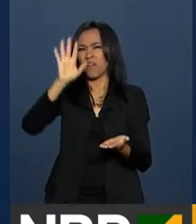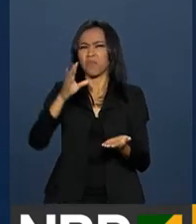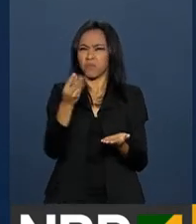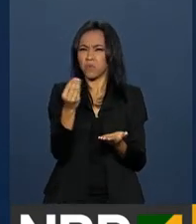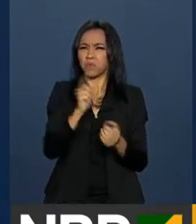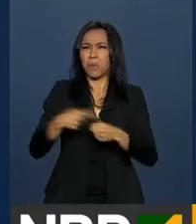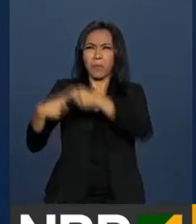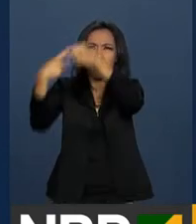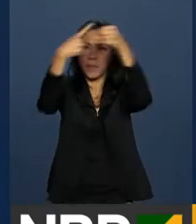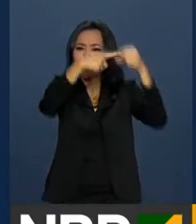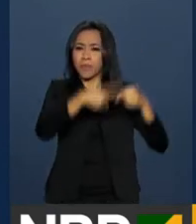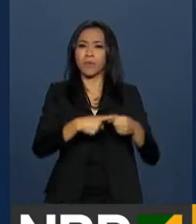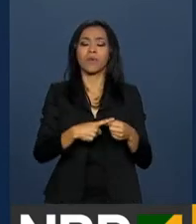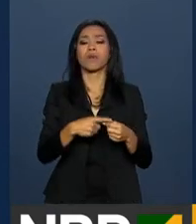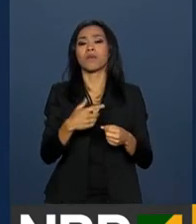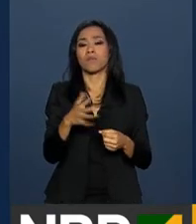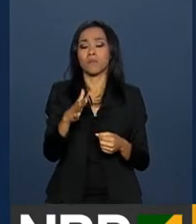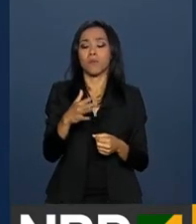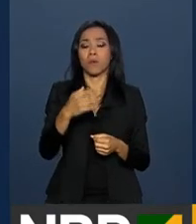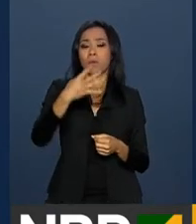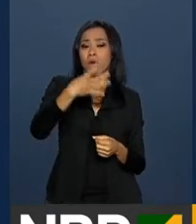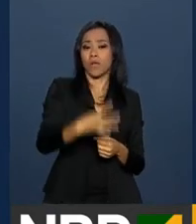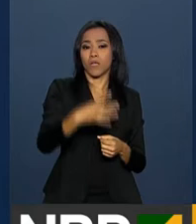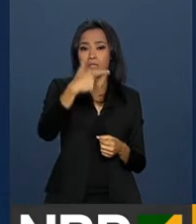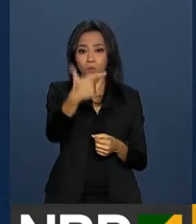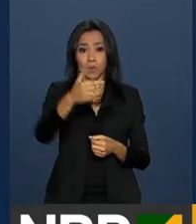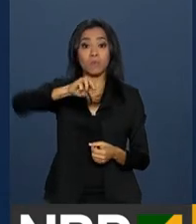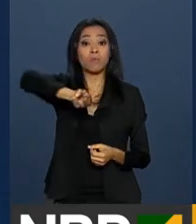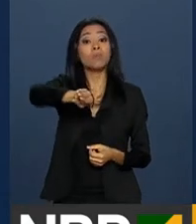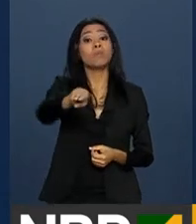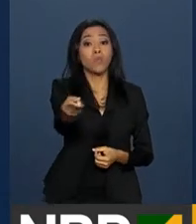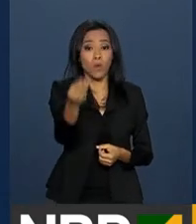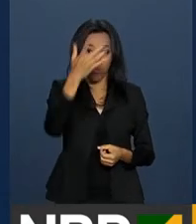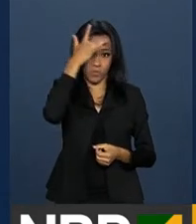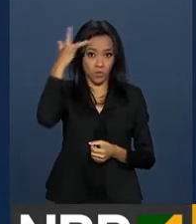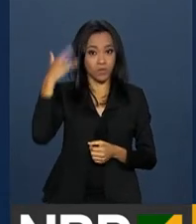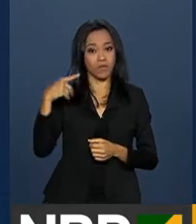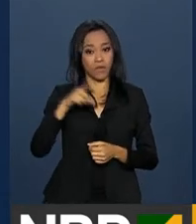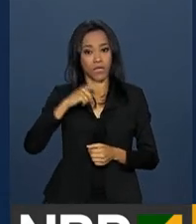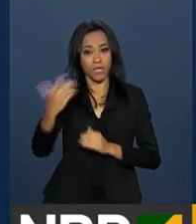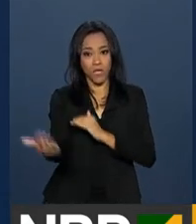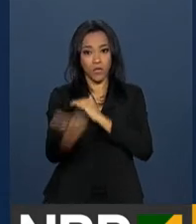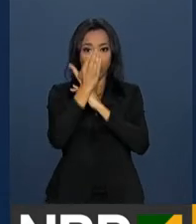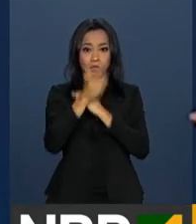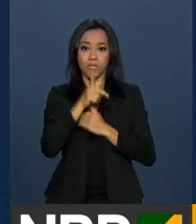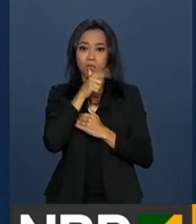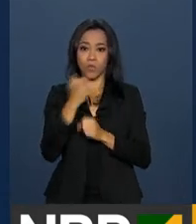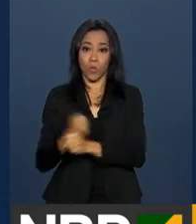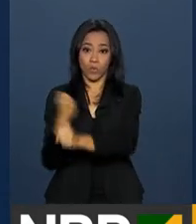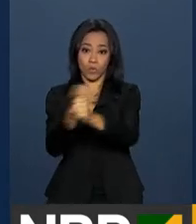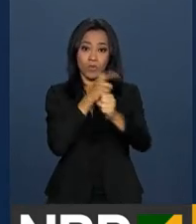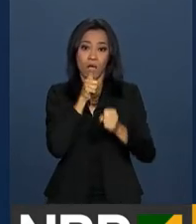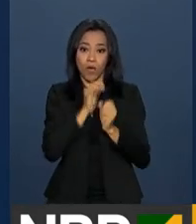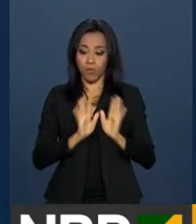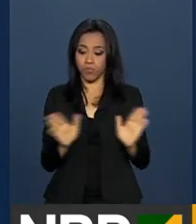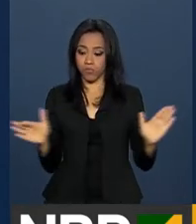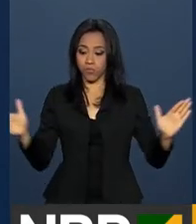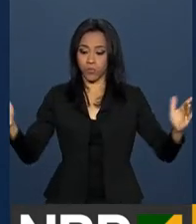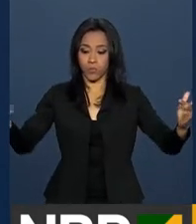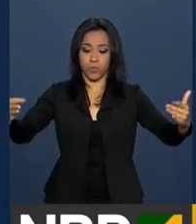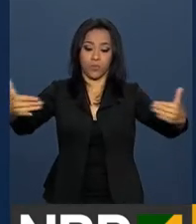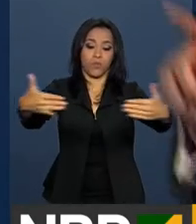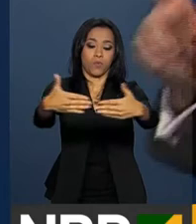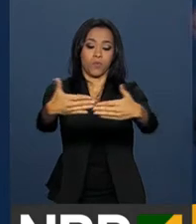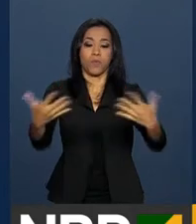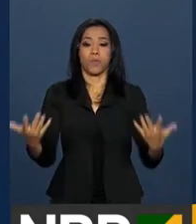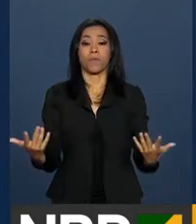42 milhões de brasileiros. E também, de igual maneira, eu quero